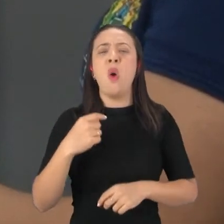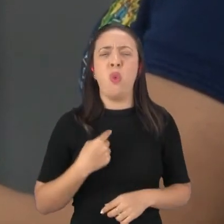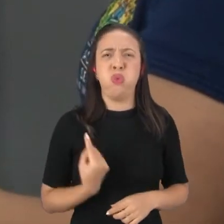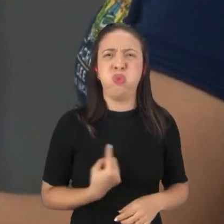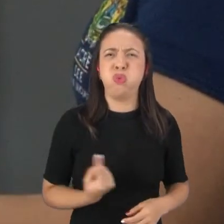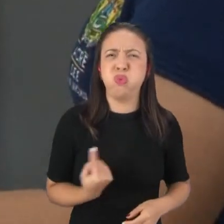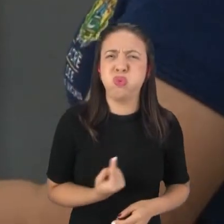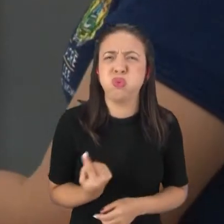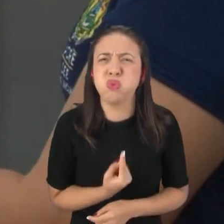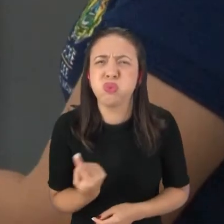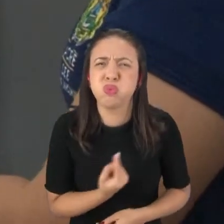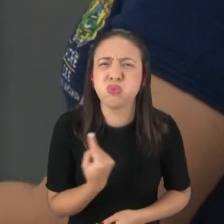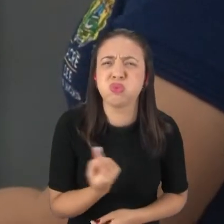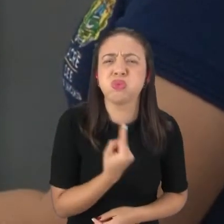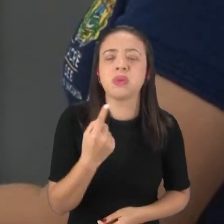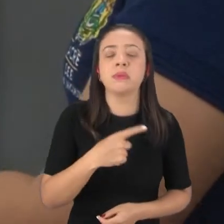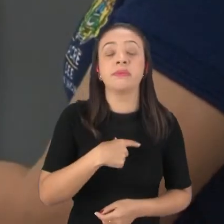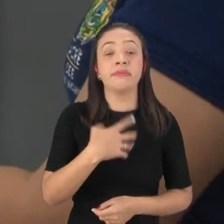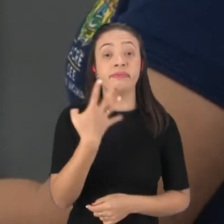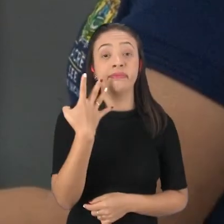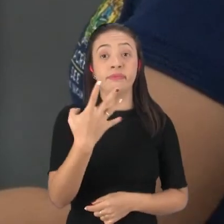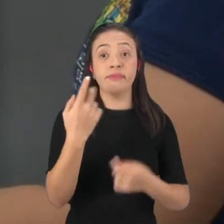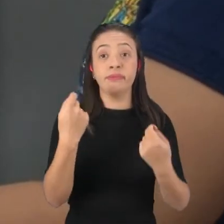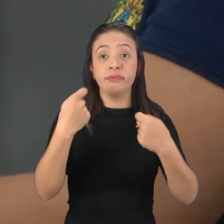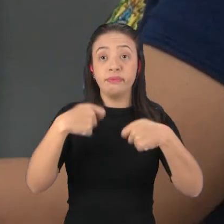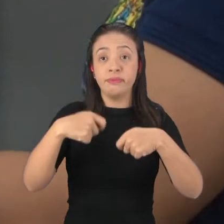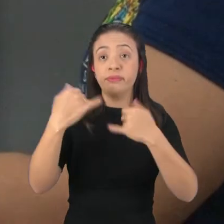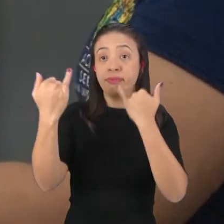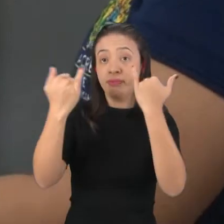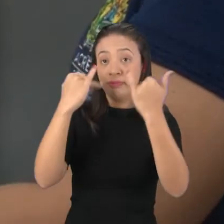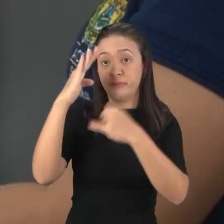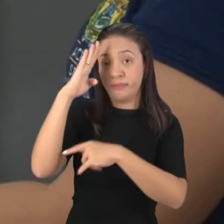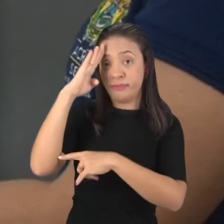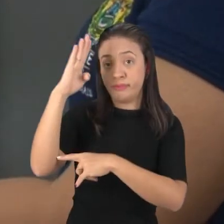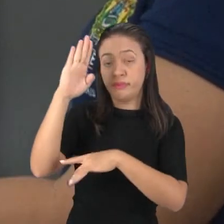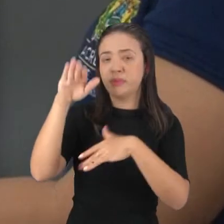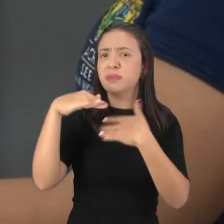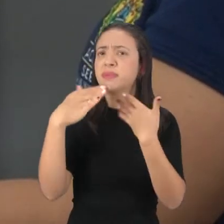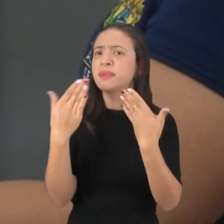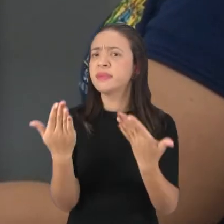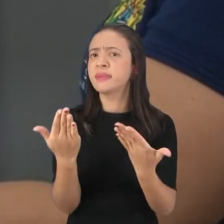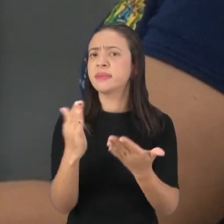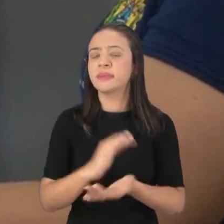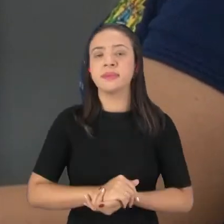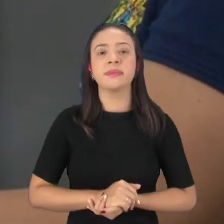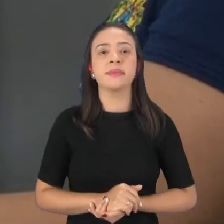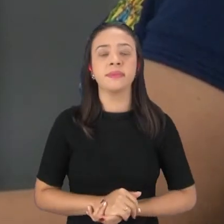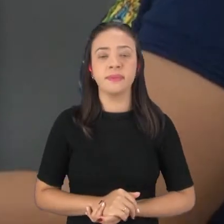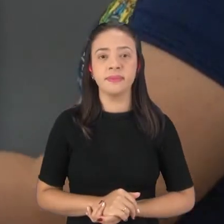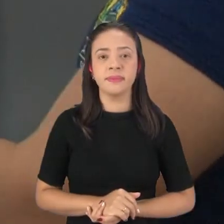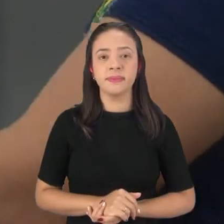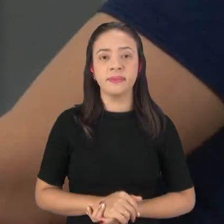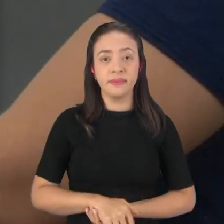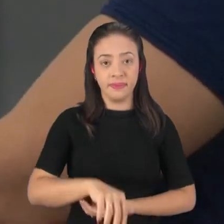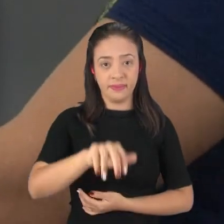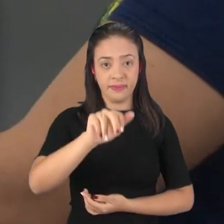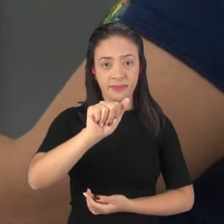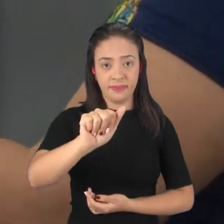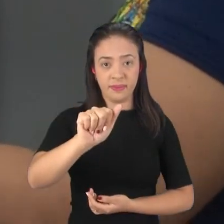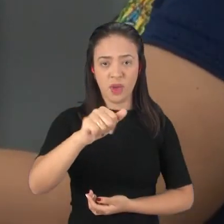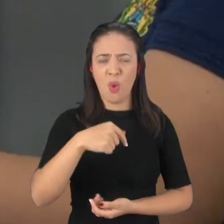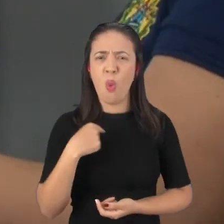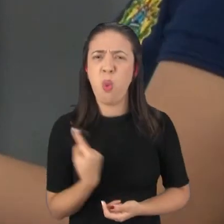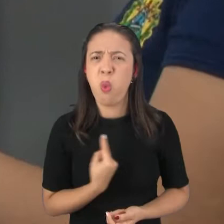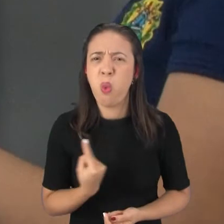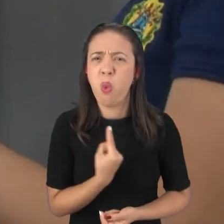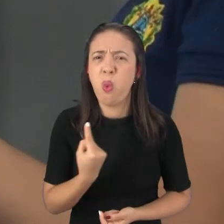furacões, né? E tem 4 opções aqui de ideia central. Preciso descobrir qual é a ideia central desse texto, ok? Vamos lá, letra